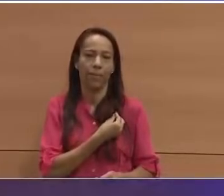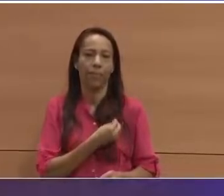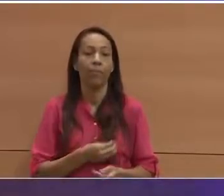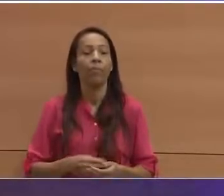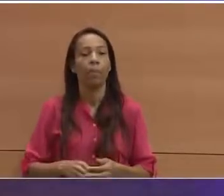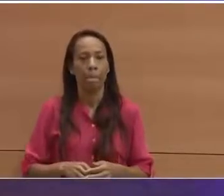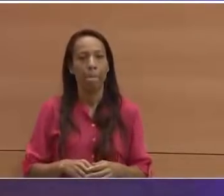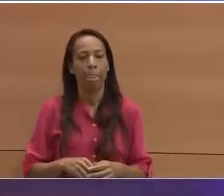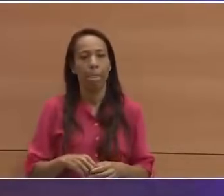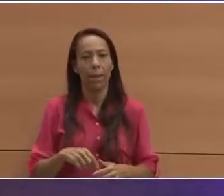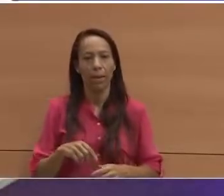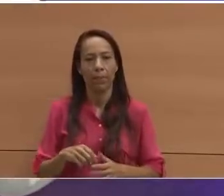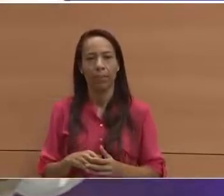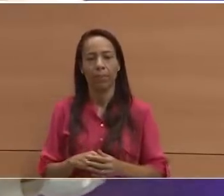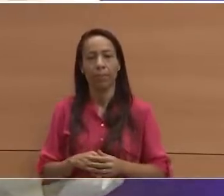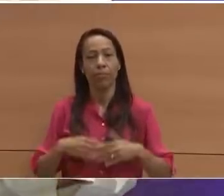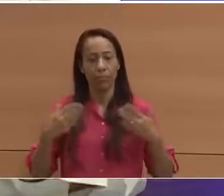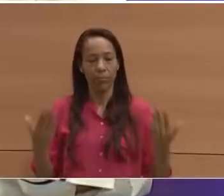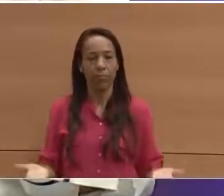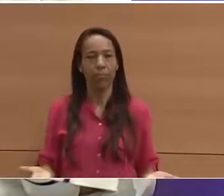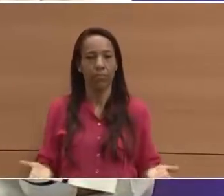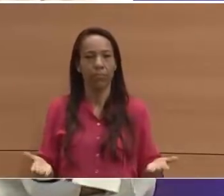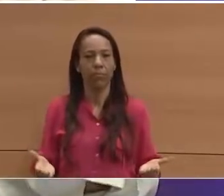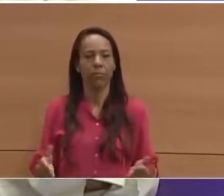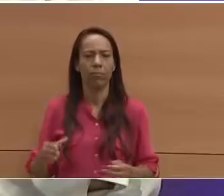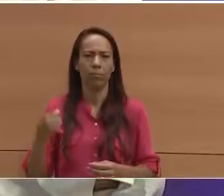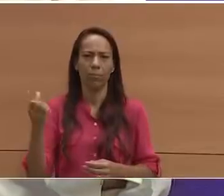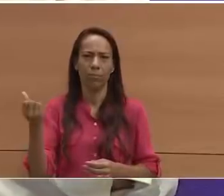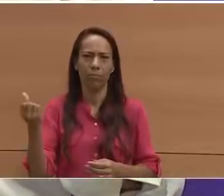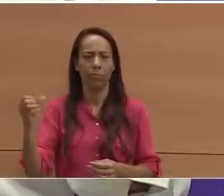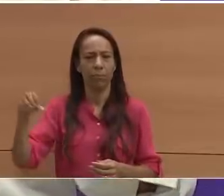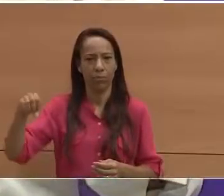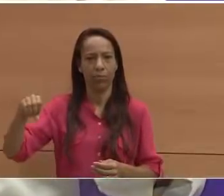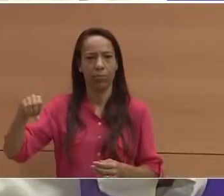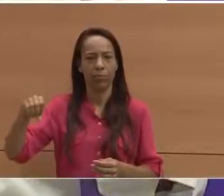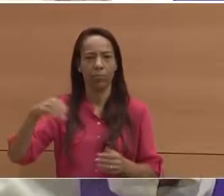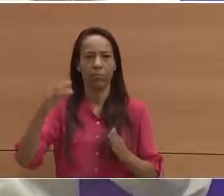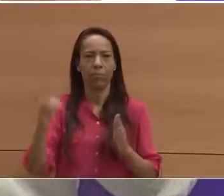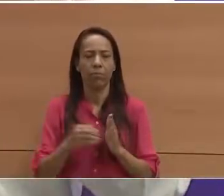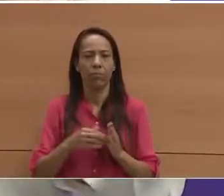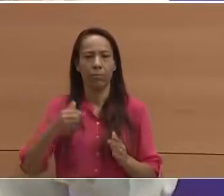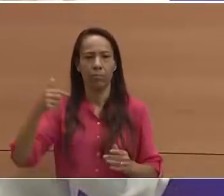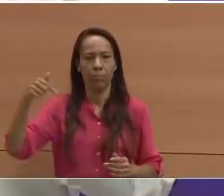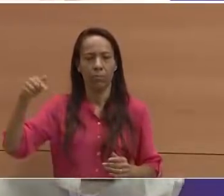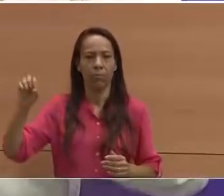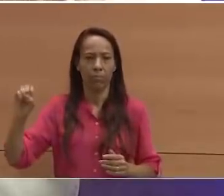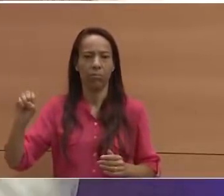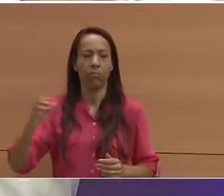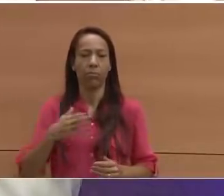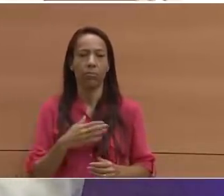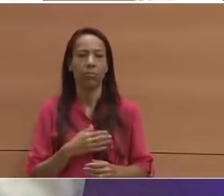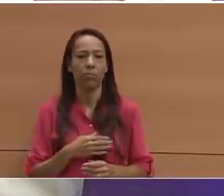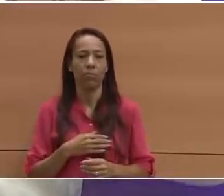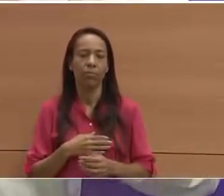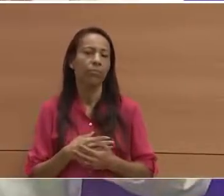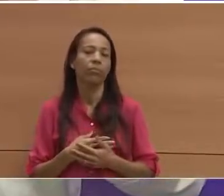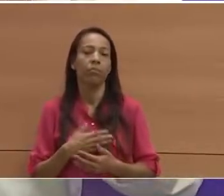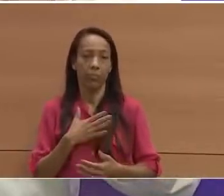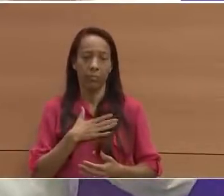deixa eu me contar. Então, esse de 69, 70, ele teve, para mim, tá? Eu